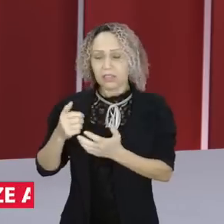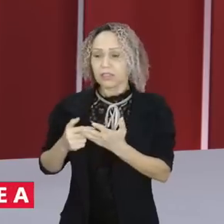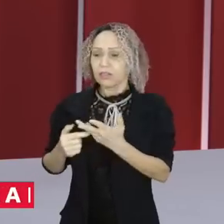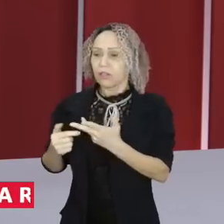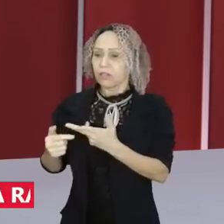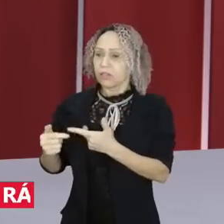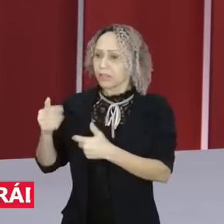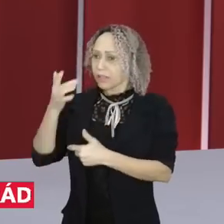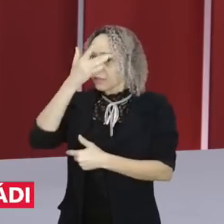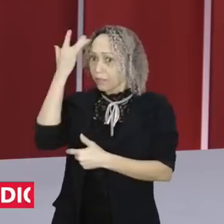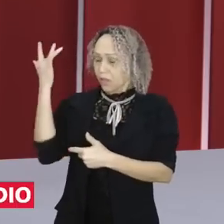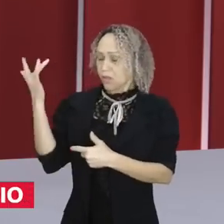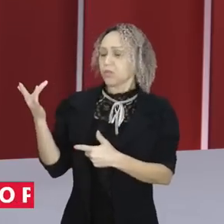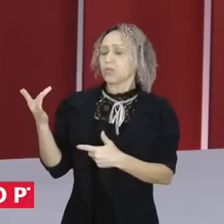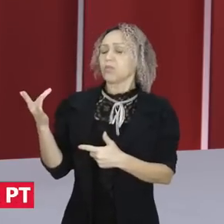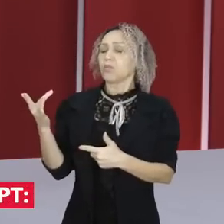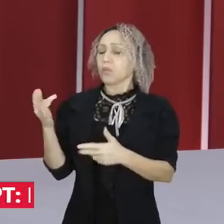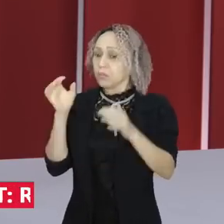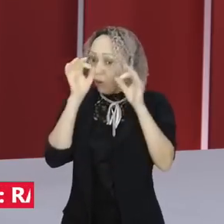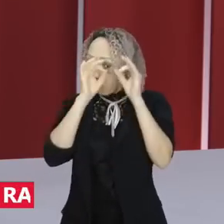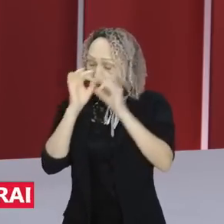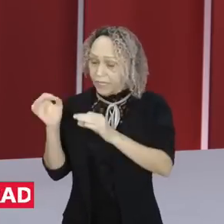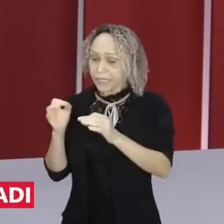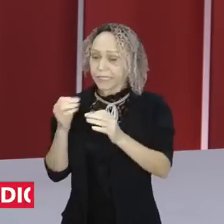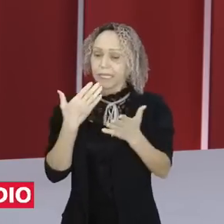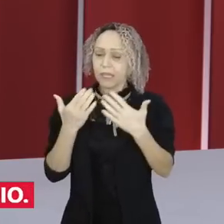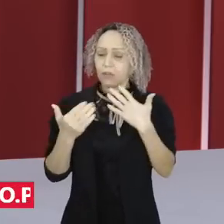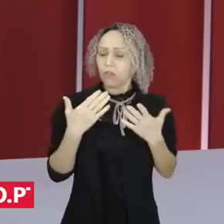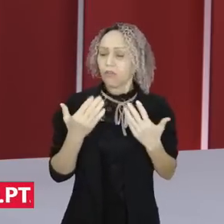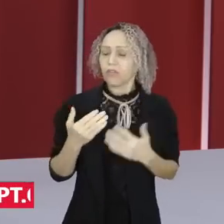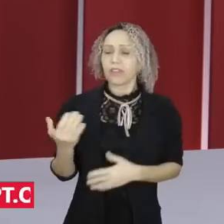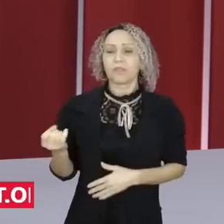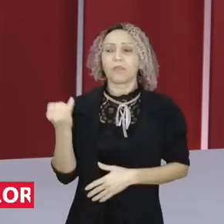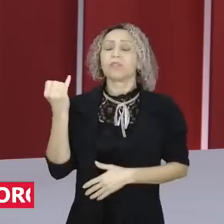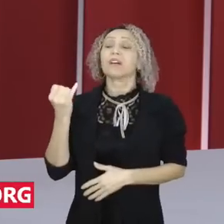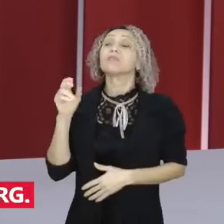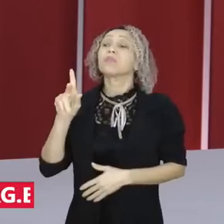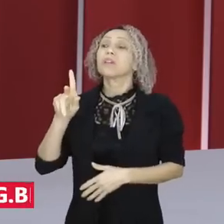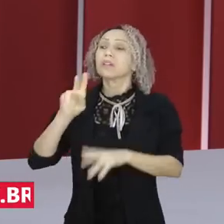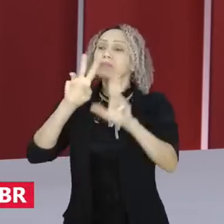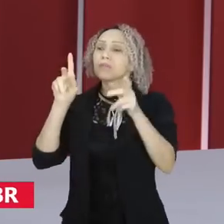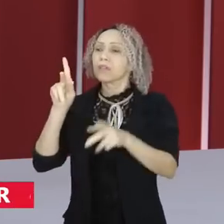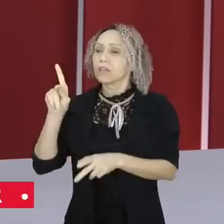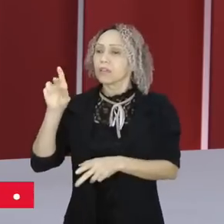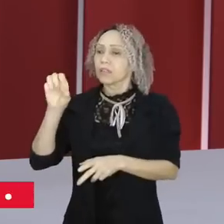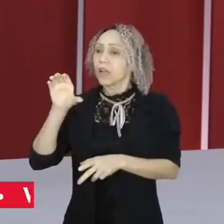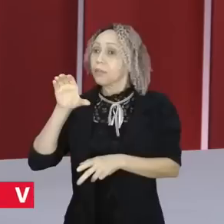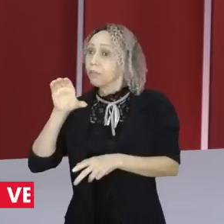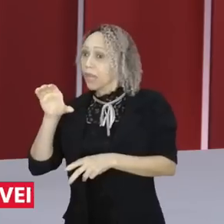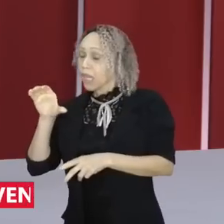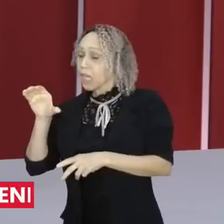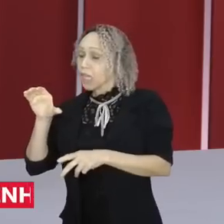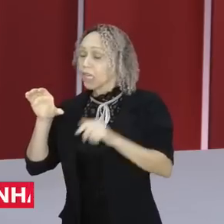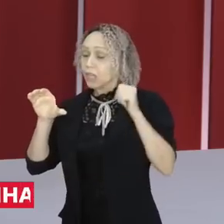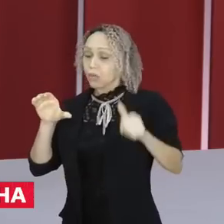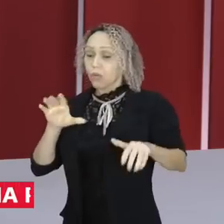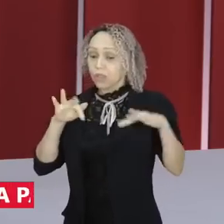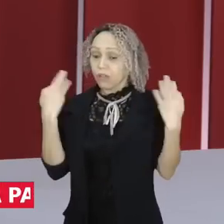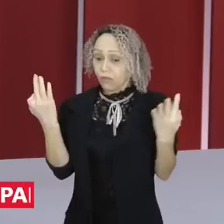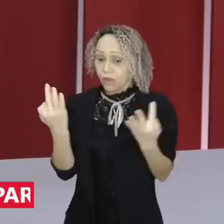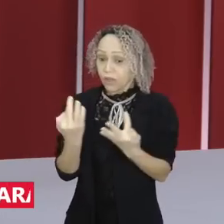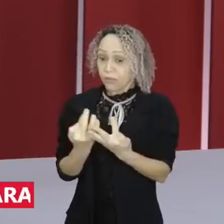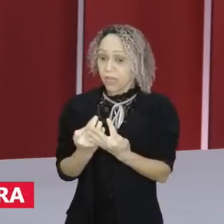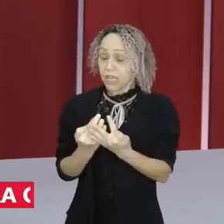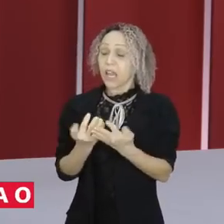nessa conversa super importante sobre a tramitação da PEC do Bolsa Família, desta vez na Câmara dos